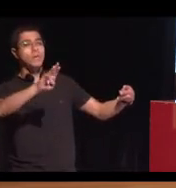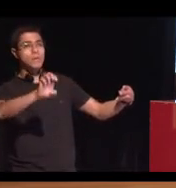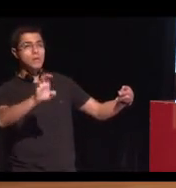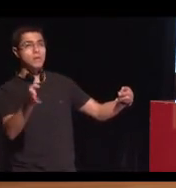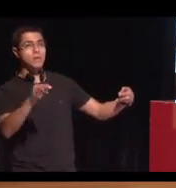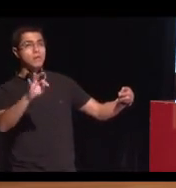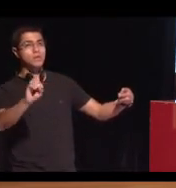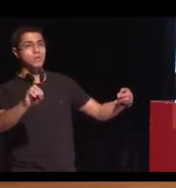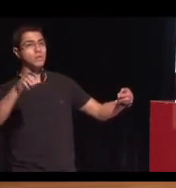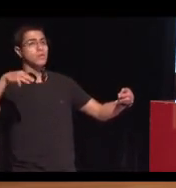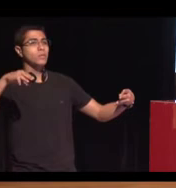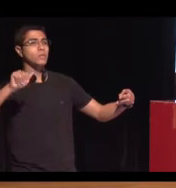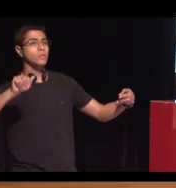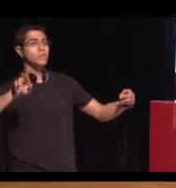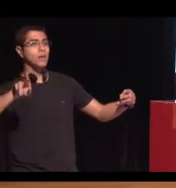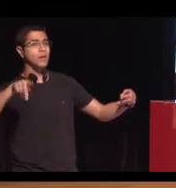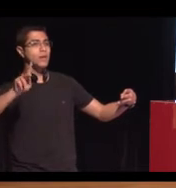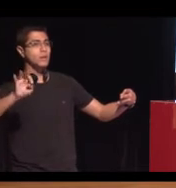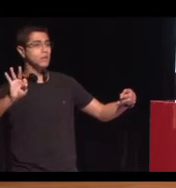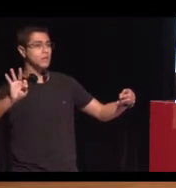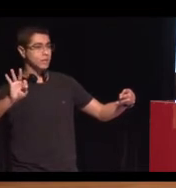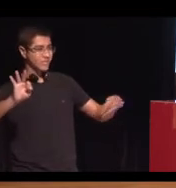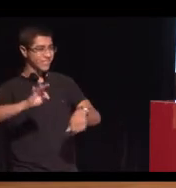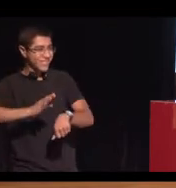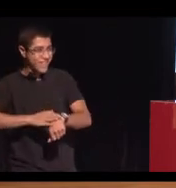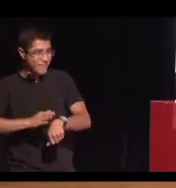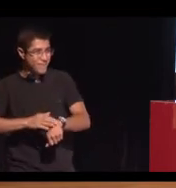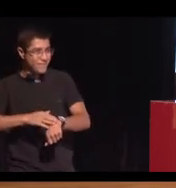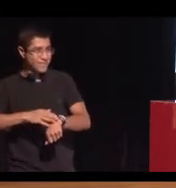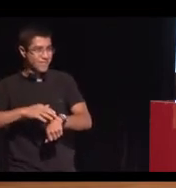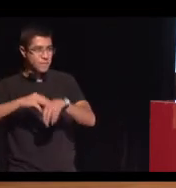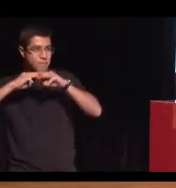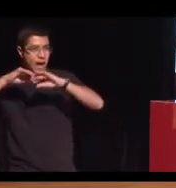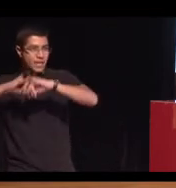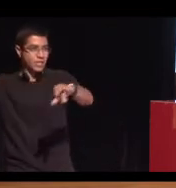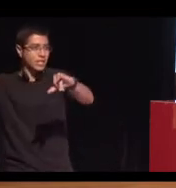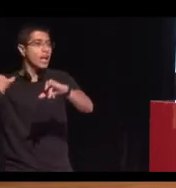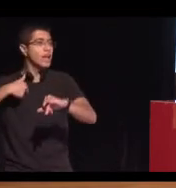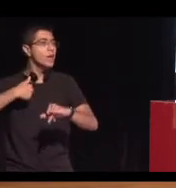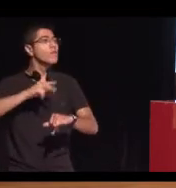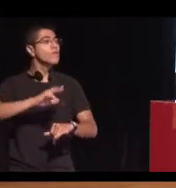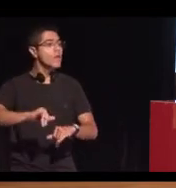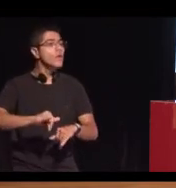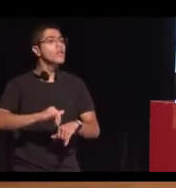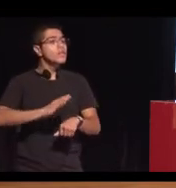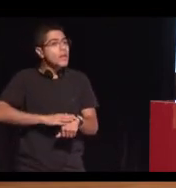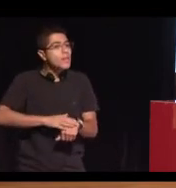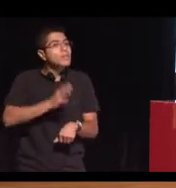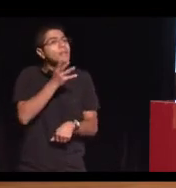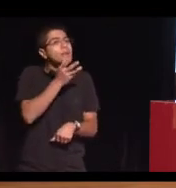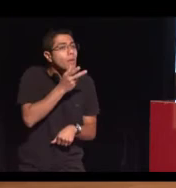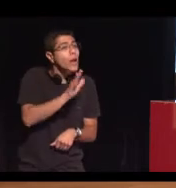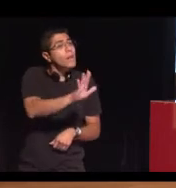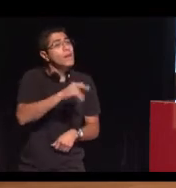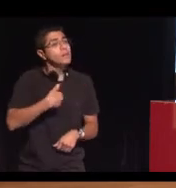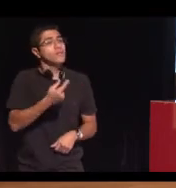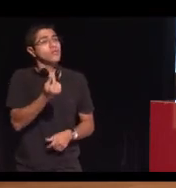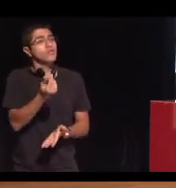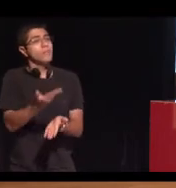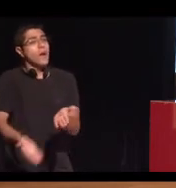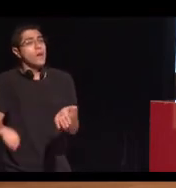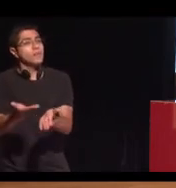Quanto ia me custar para demorar subir aquilo para o mercado, para subir para a produção mesmo? Qual que era o valor de negócio que